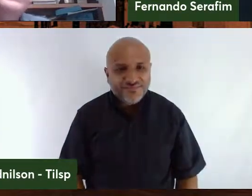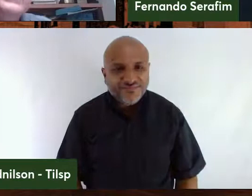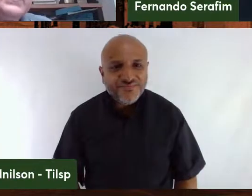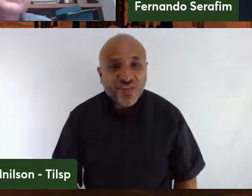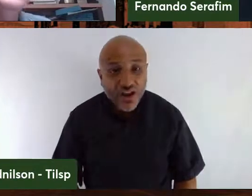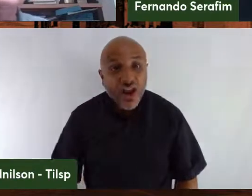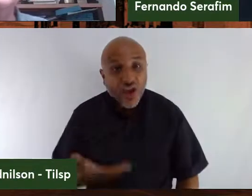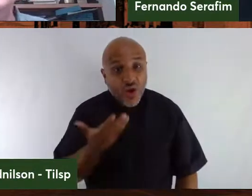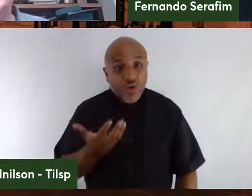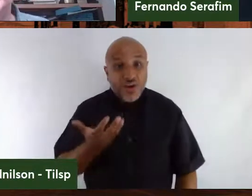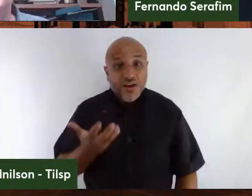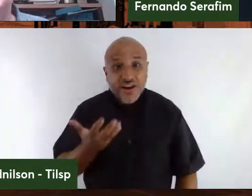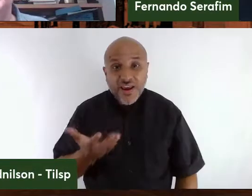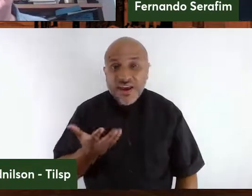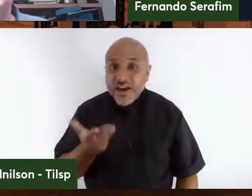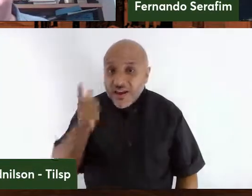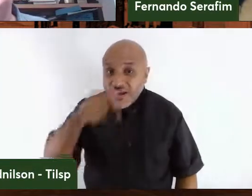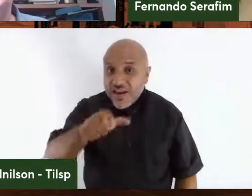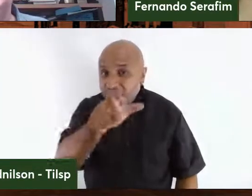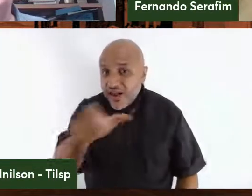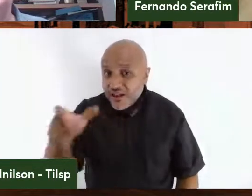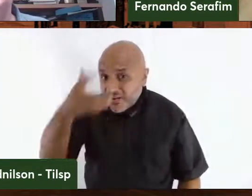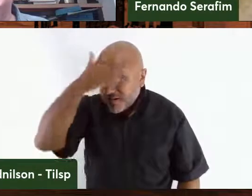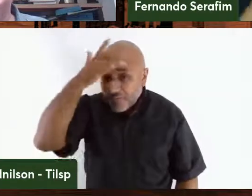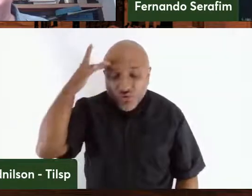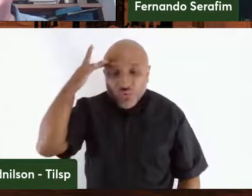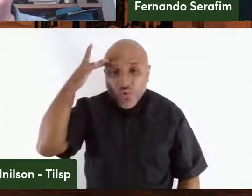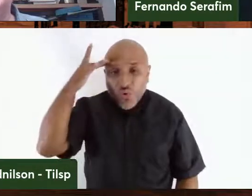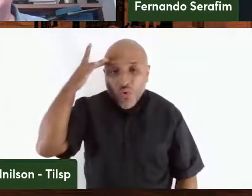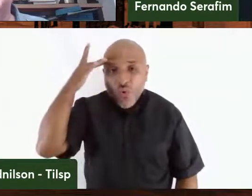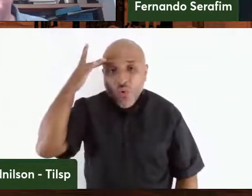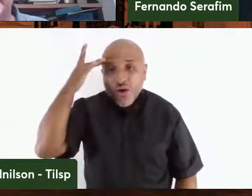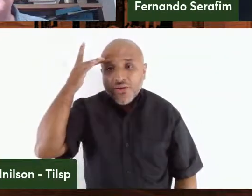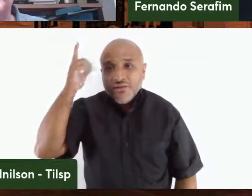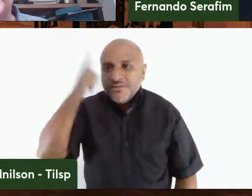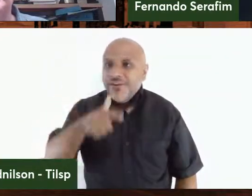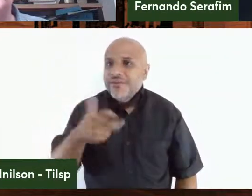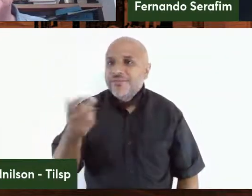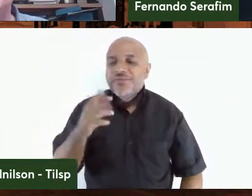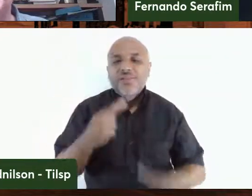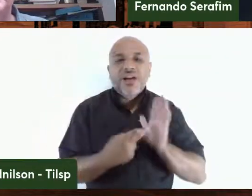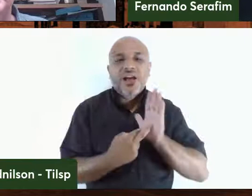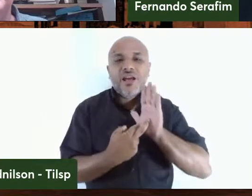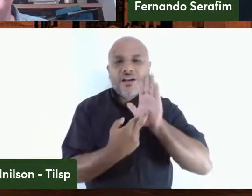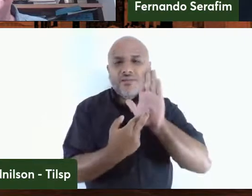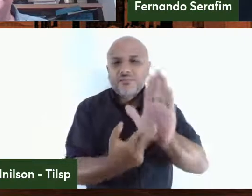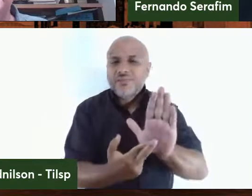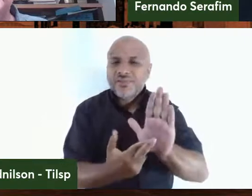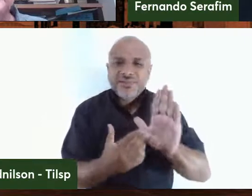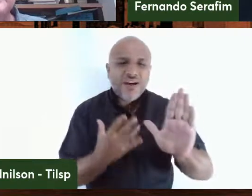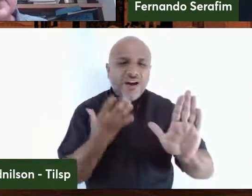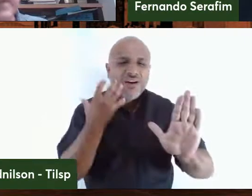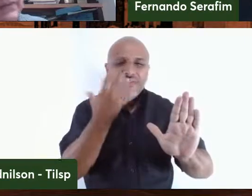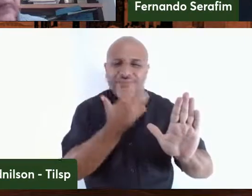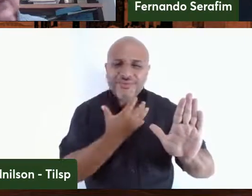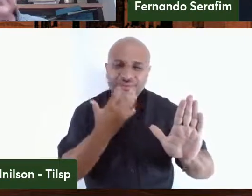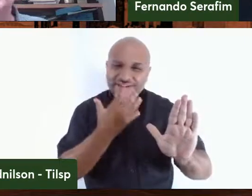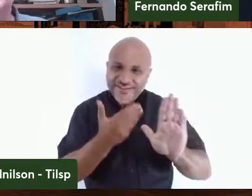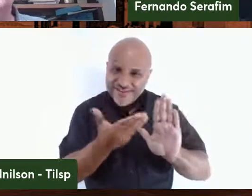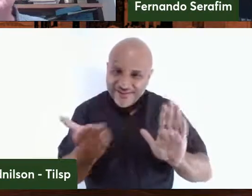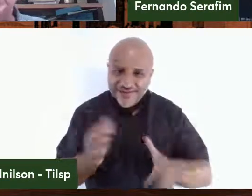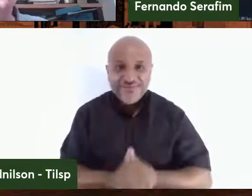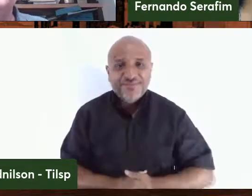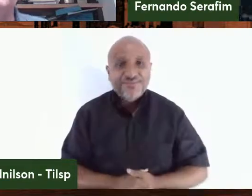Eu queria que essas pessoas fossem, vamos dizer, representadas no romance. E